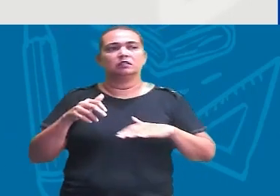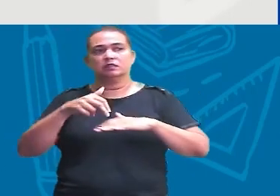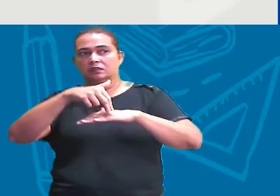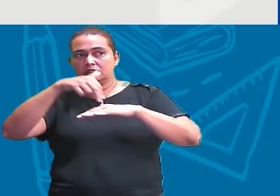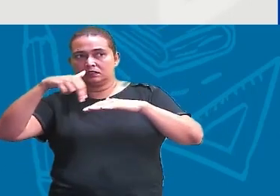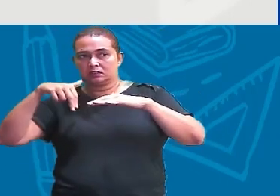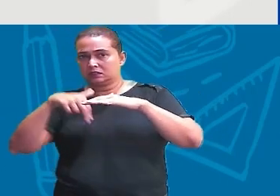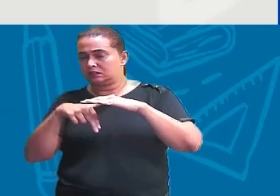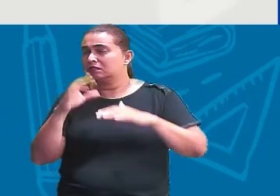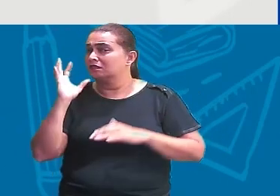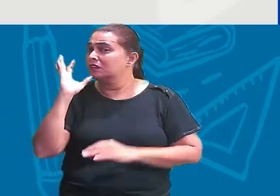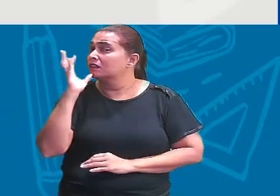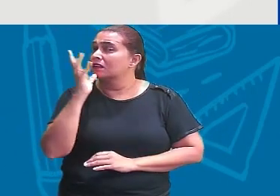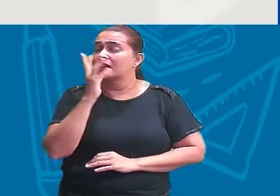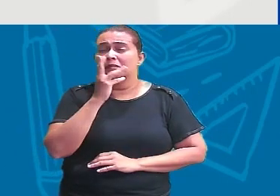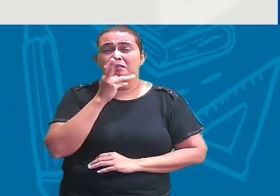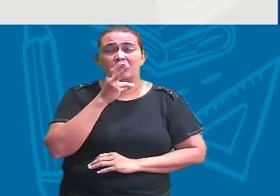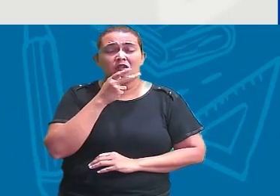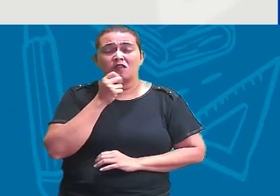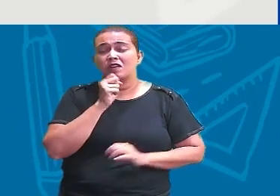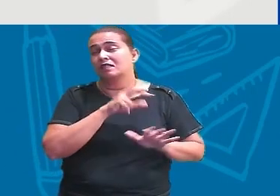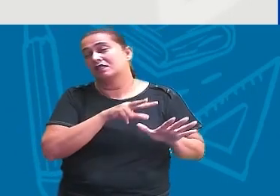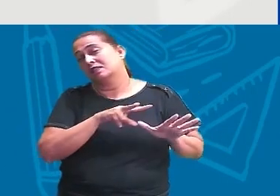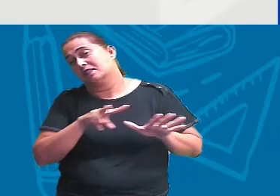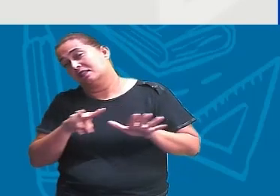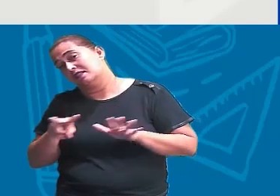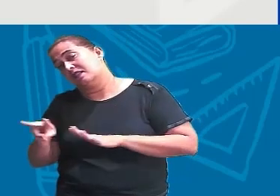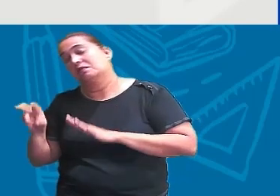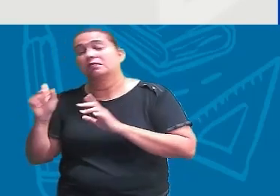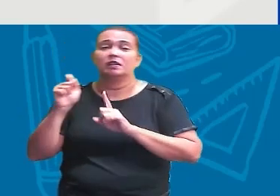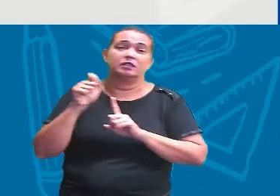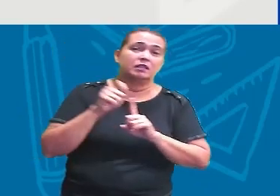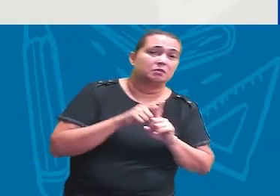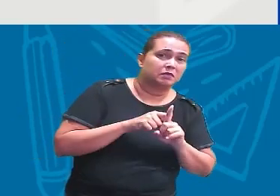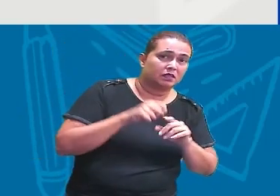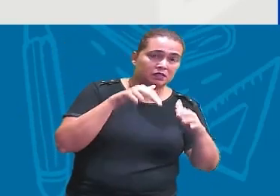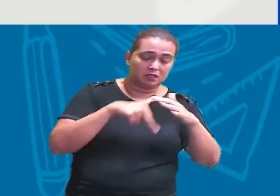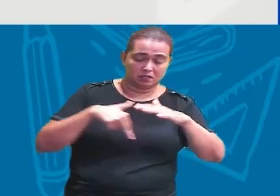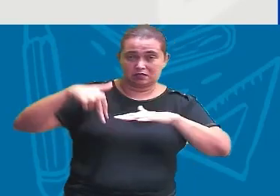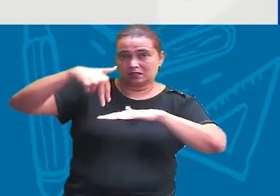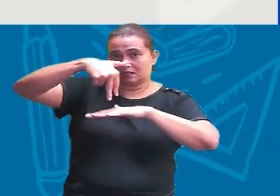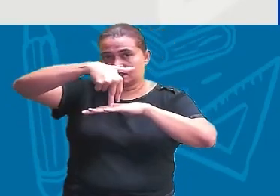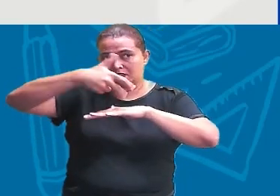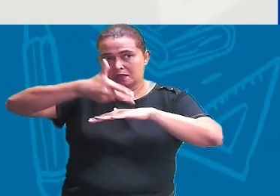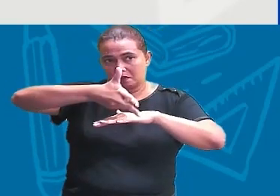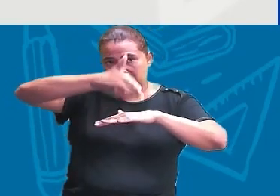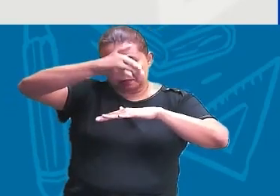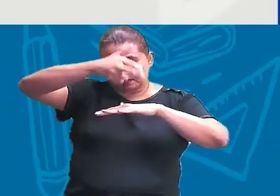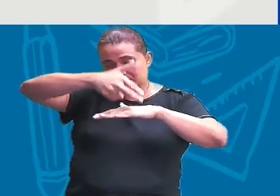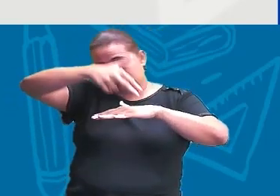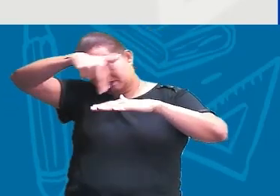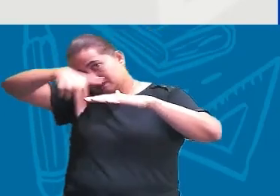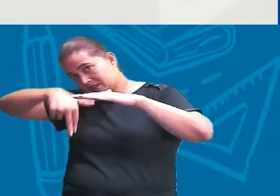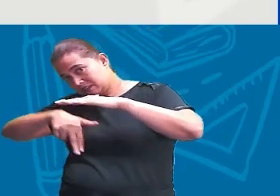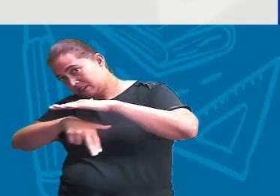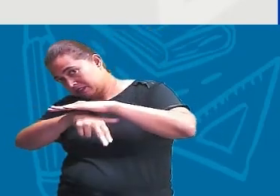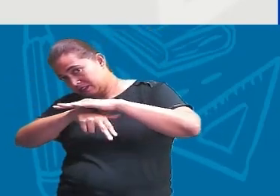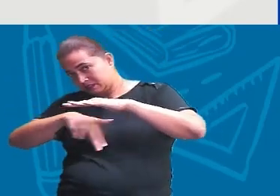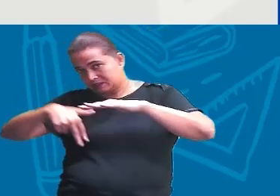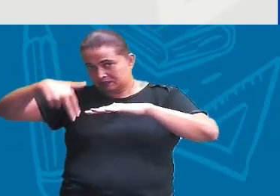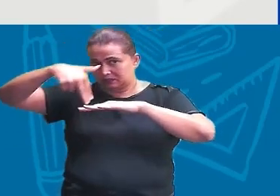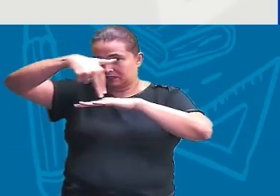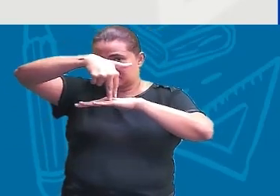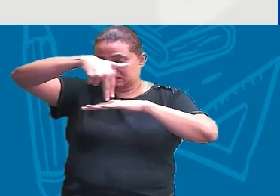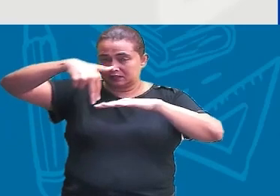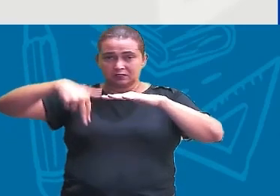buraco durava dias, semanas e até meses, certo? Então era uma condição terrível de vida para